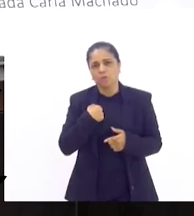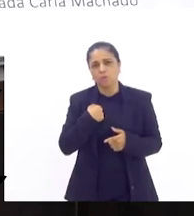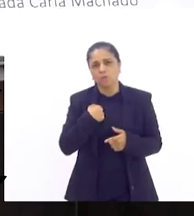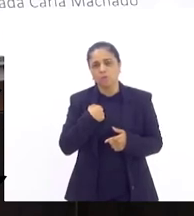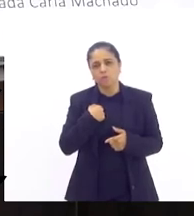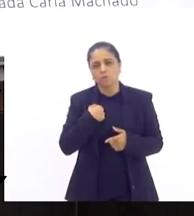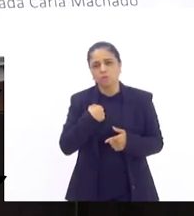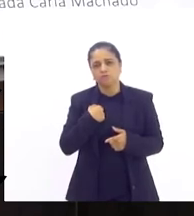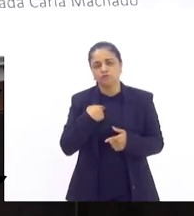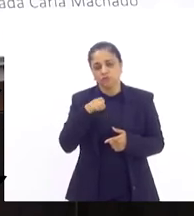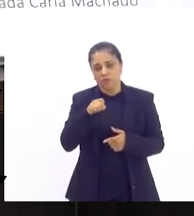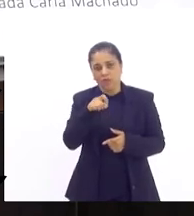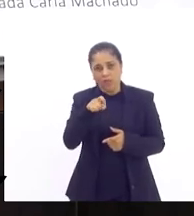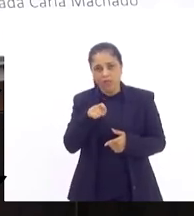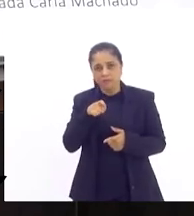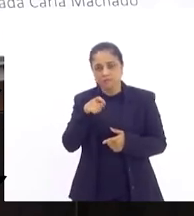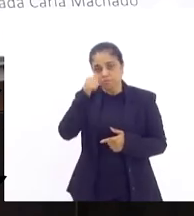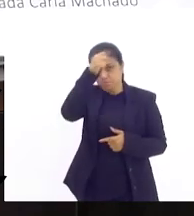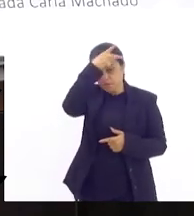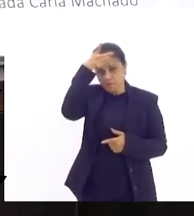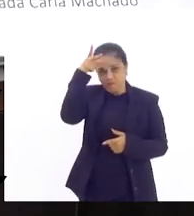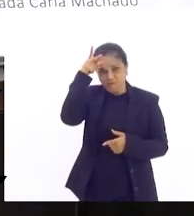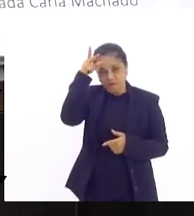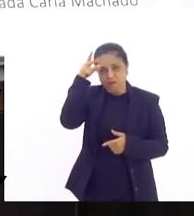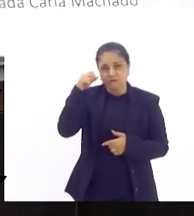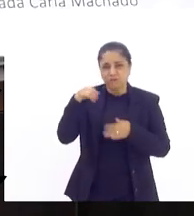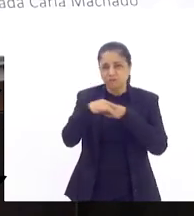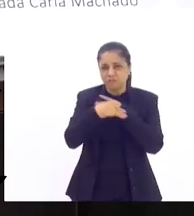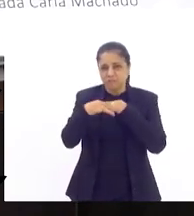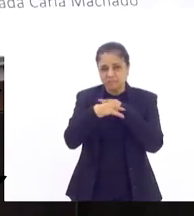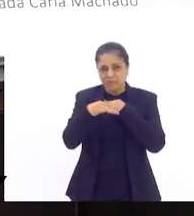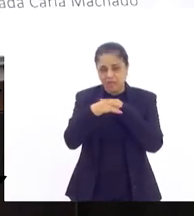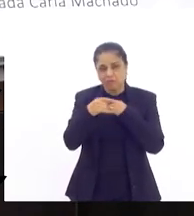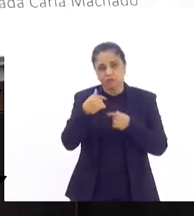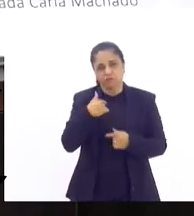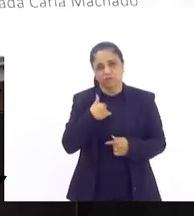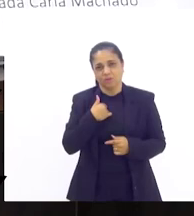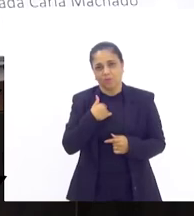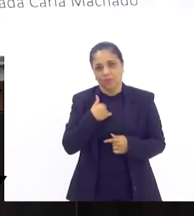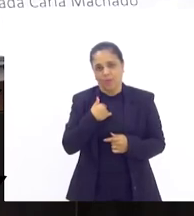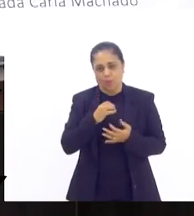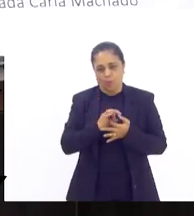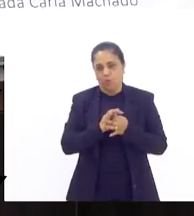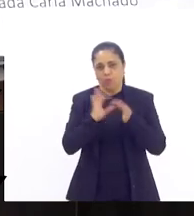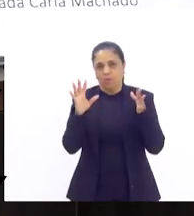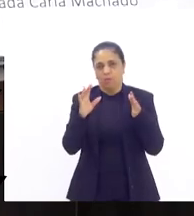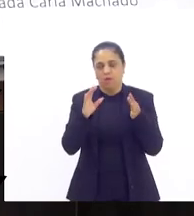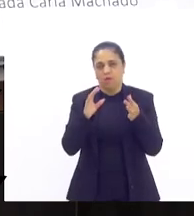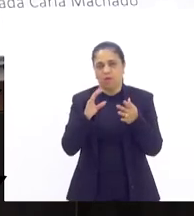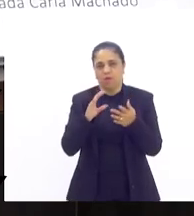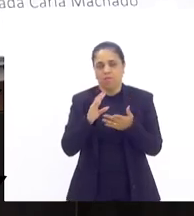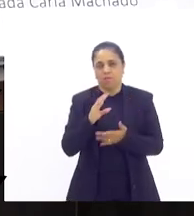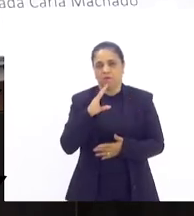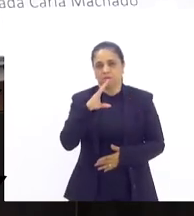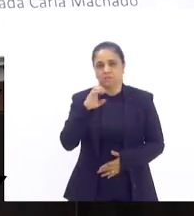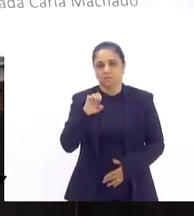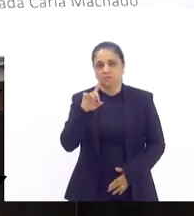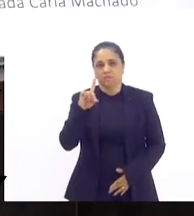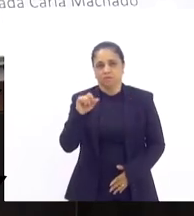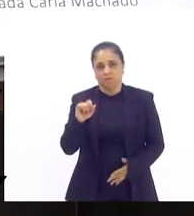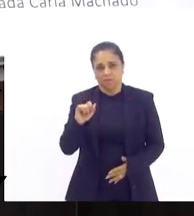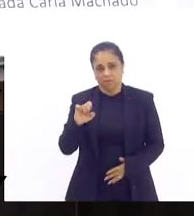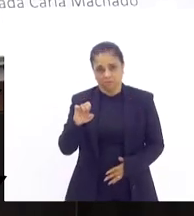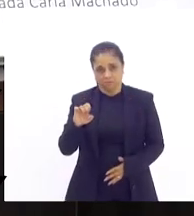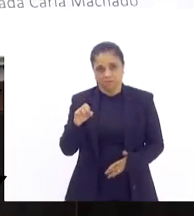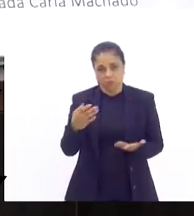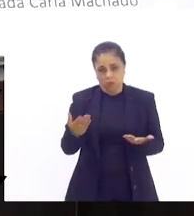de ex-prefeita por 13 anos da minha cidade. Eu não dei autorização para a SEDAE. Toda vez, e hoje a